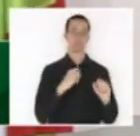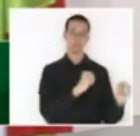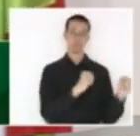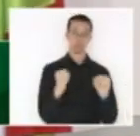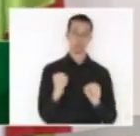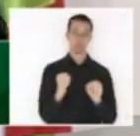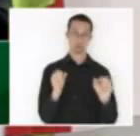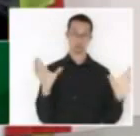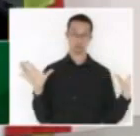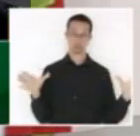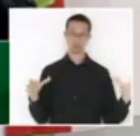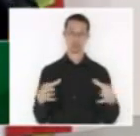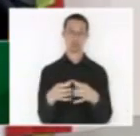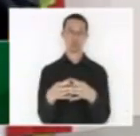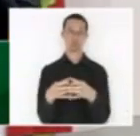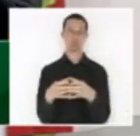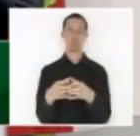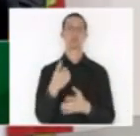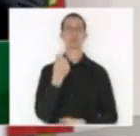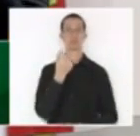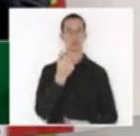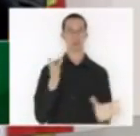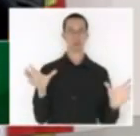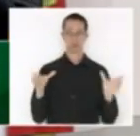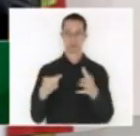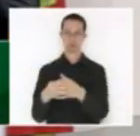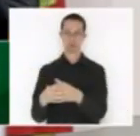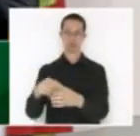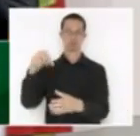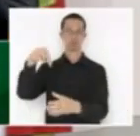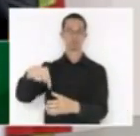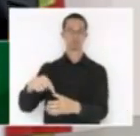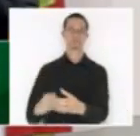em detrimento da concentração da pobreza.